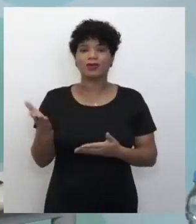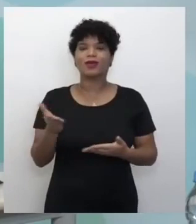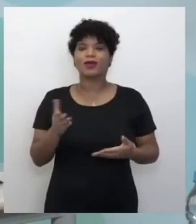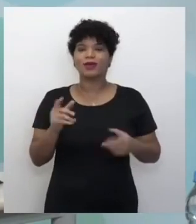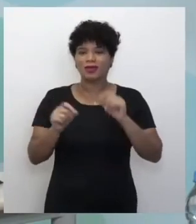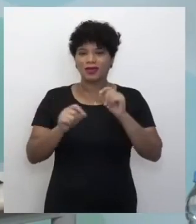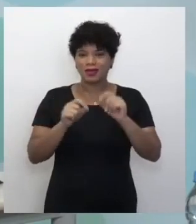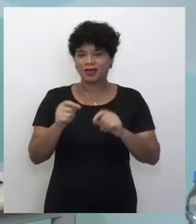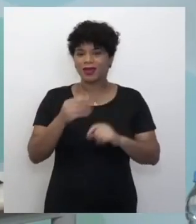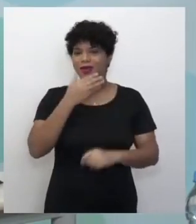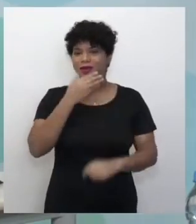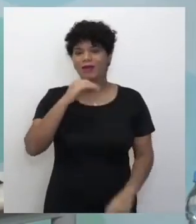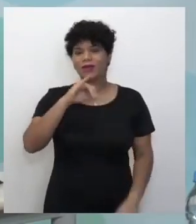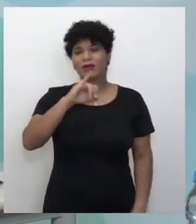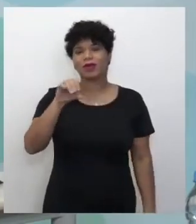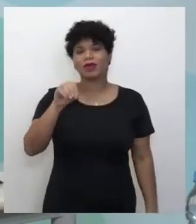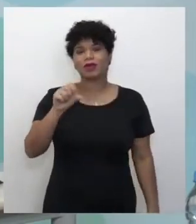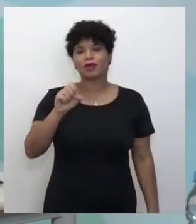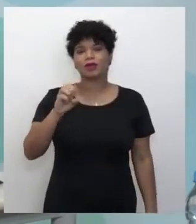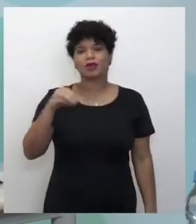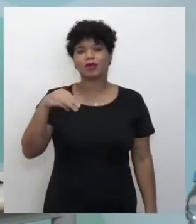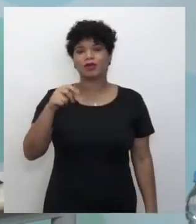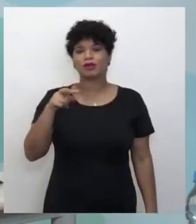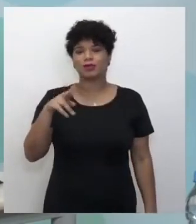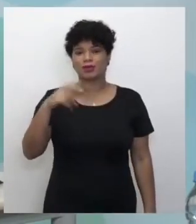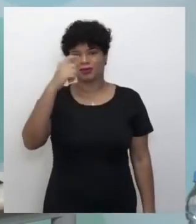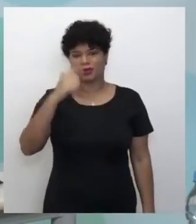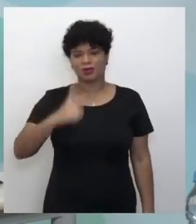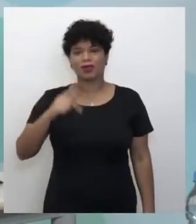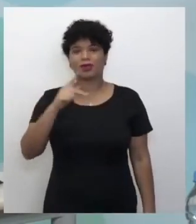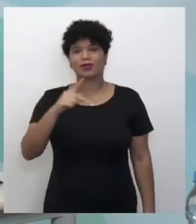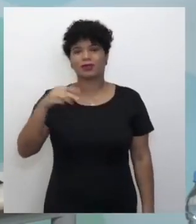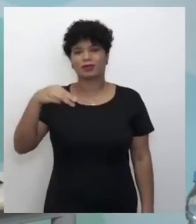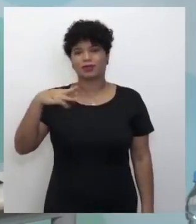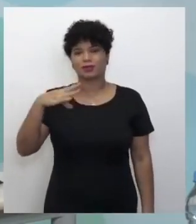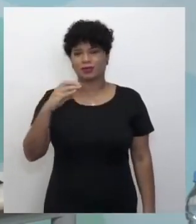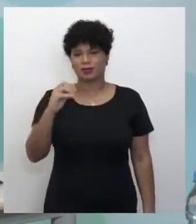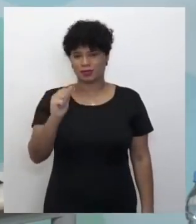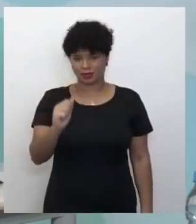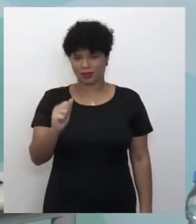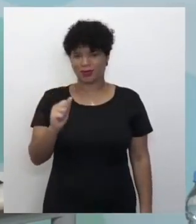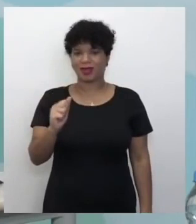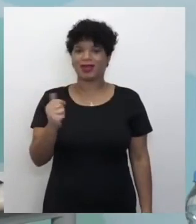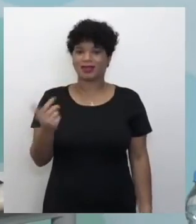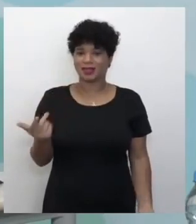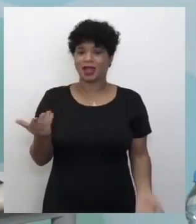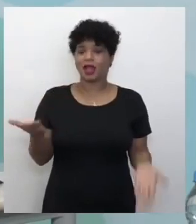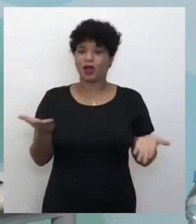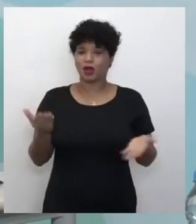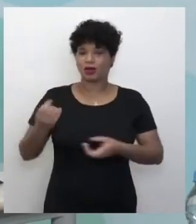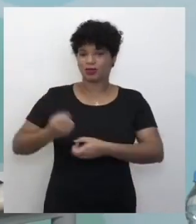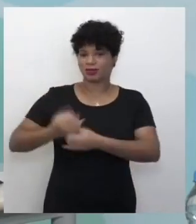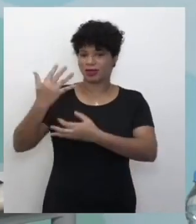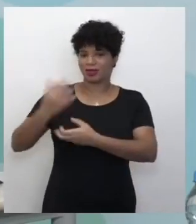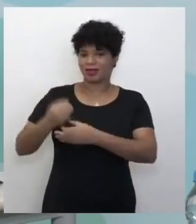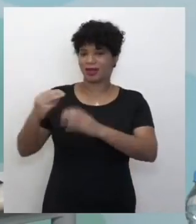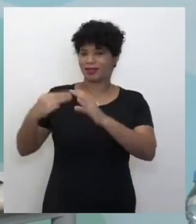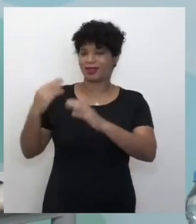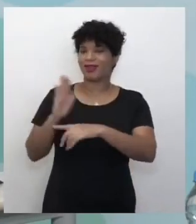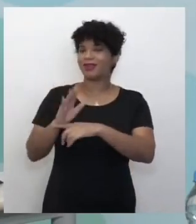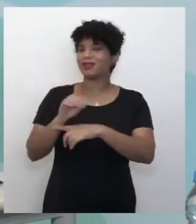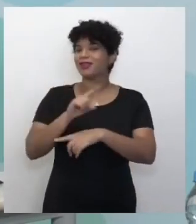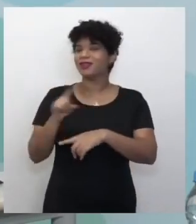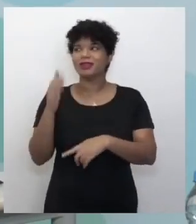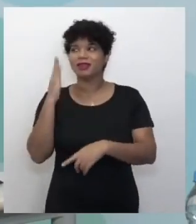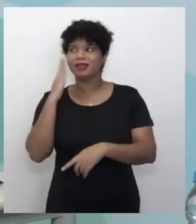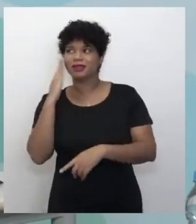presença do professor Josemar. Eu sou a professora Márcia, estarei aqui com vocês através do chat aqui, moderando aqui,